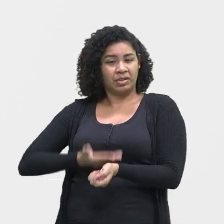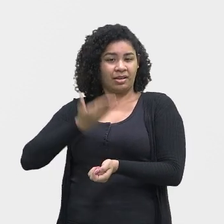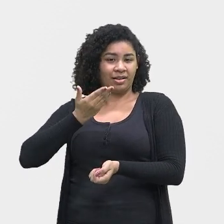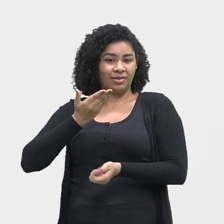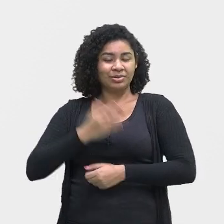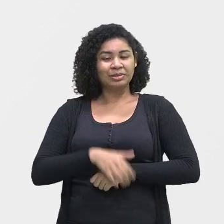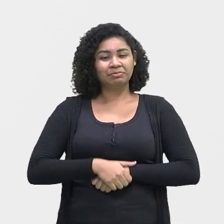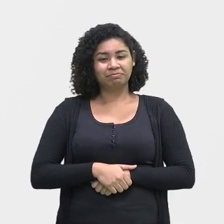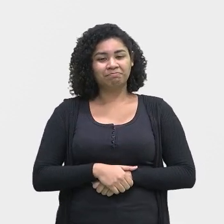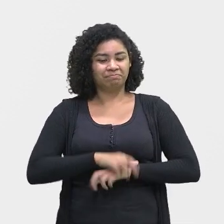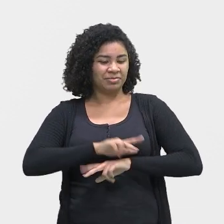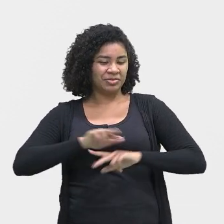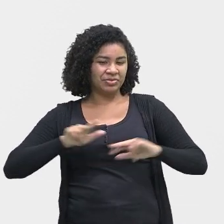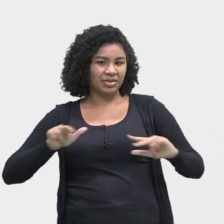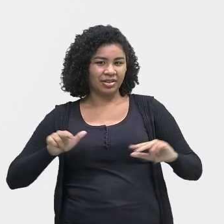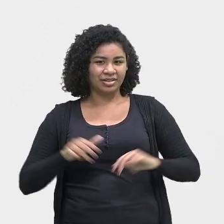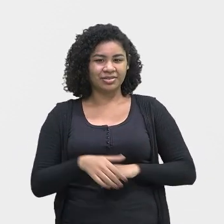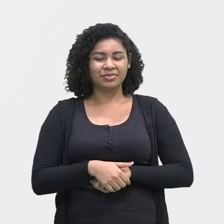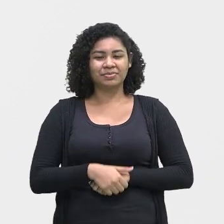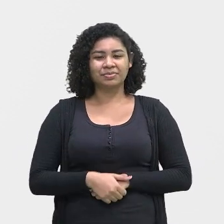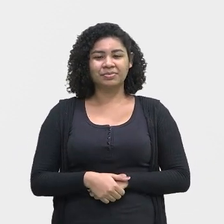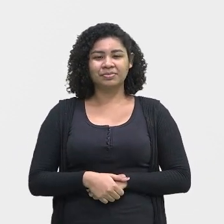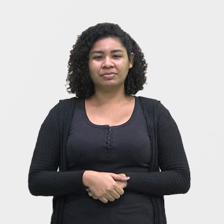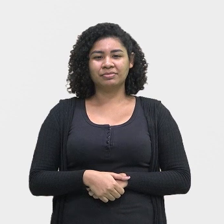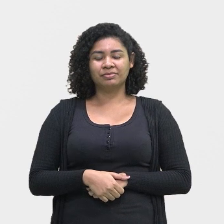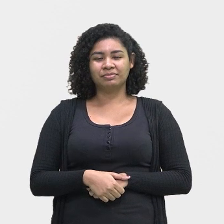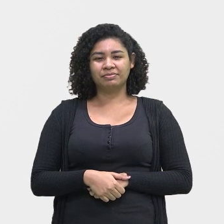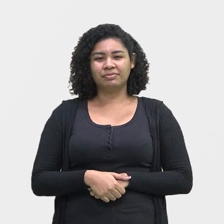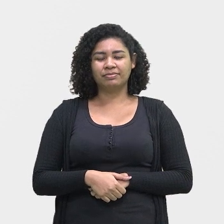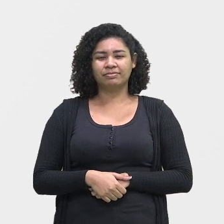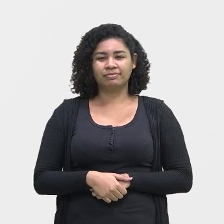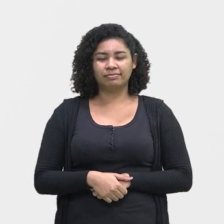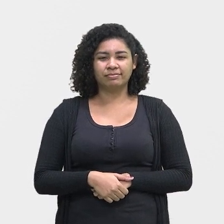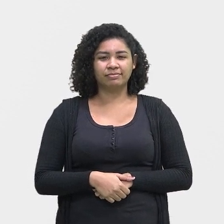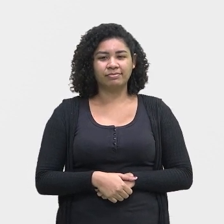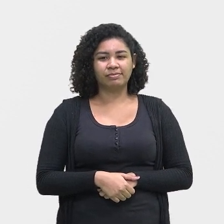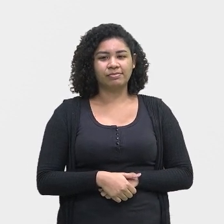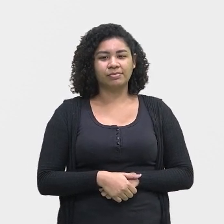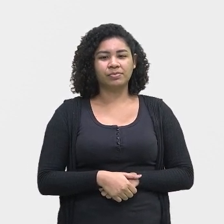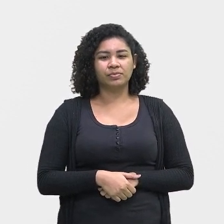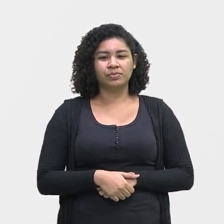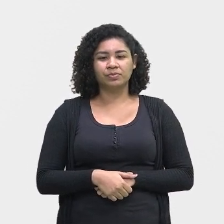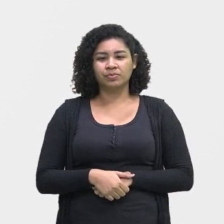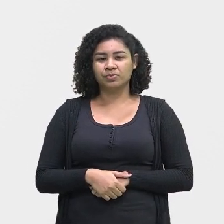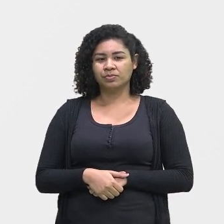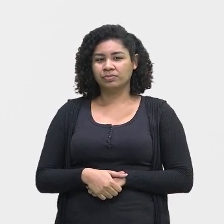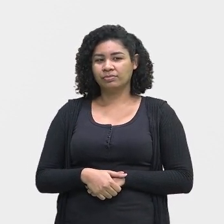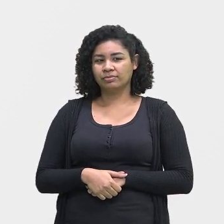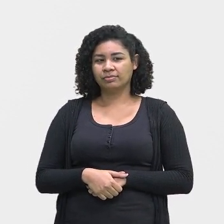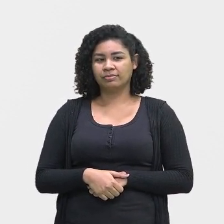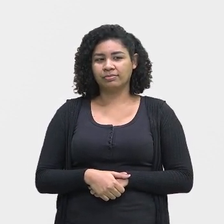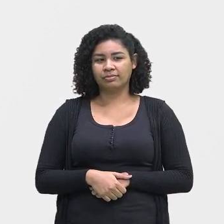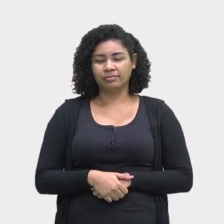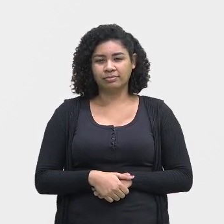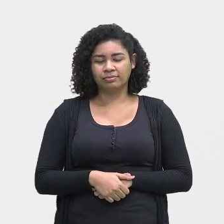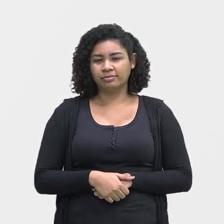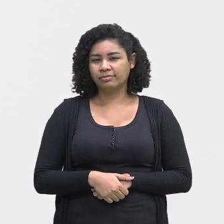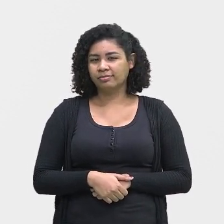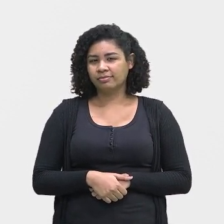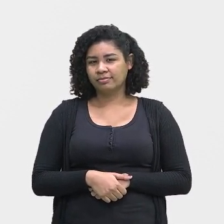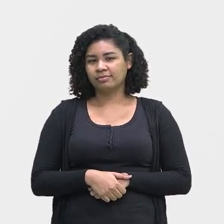those that are so rare that very few of us will know about? Mas e sobre aquelas doenças